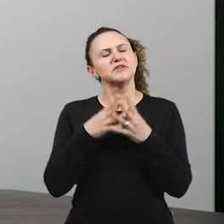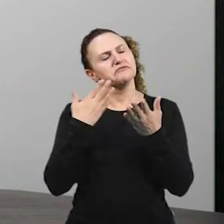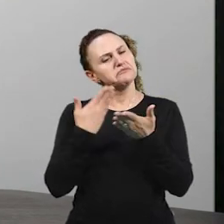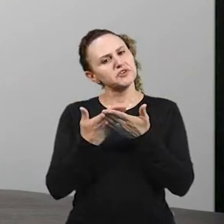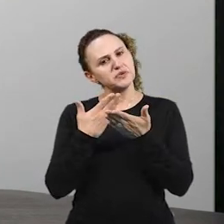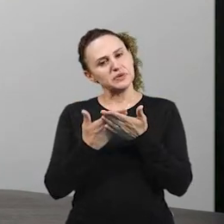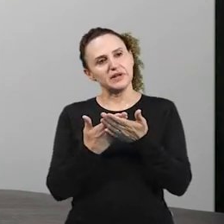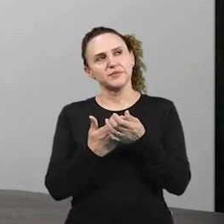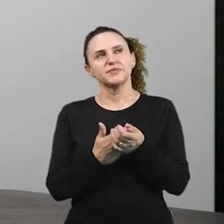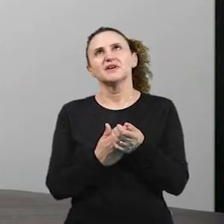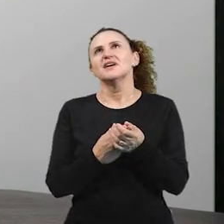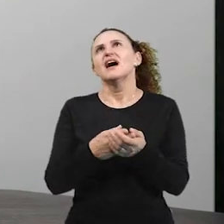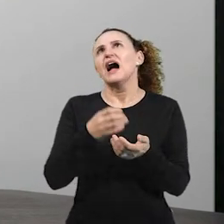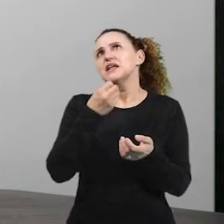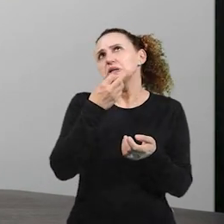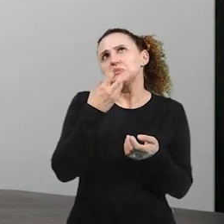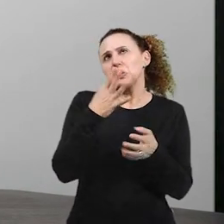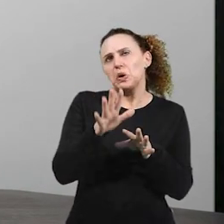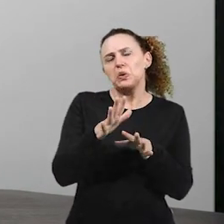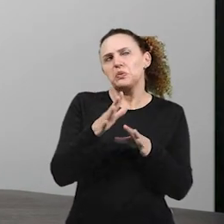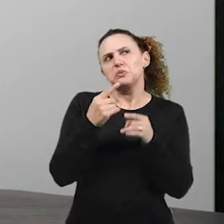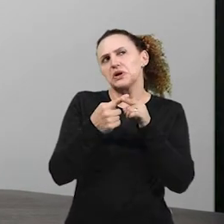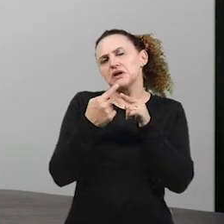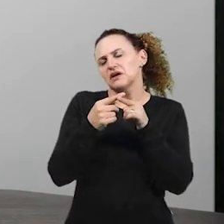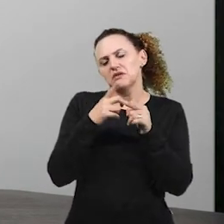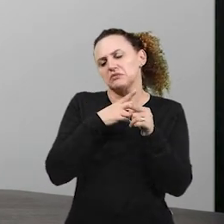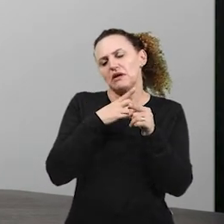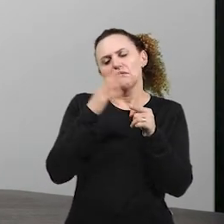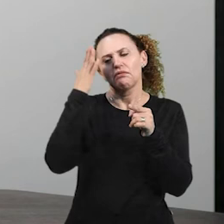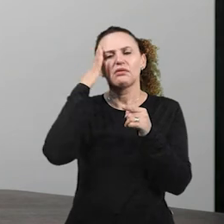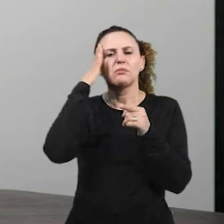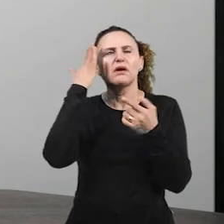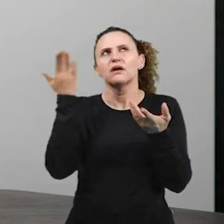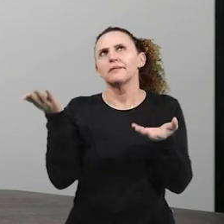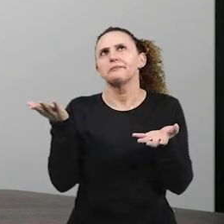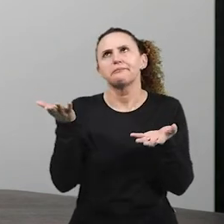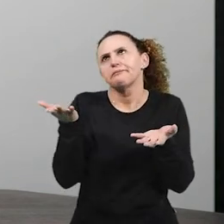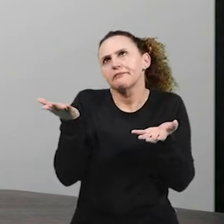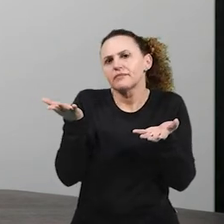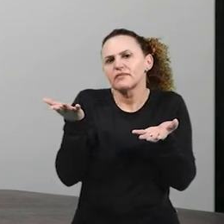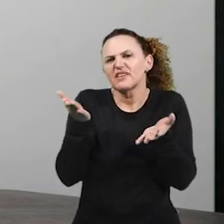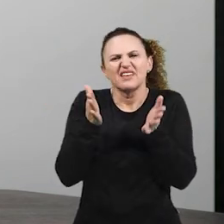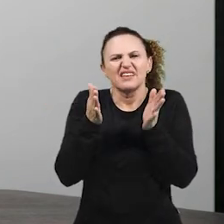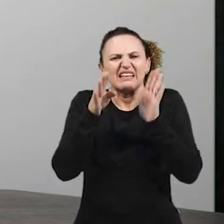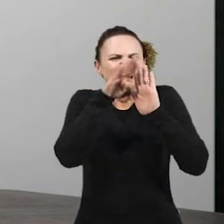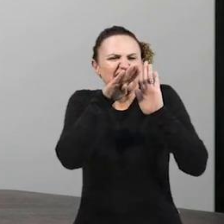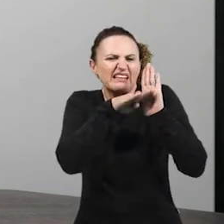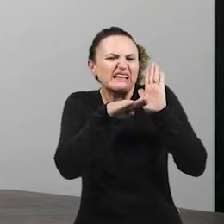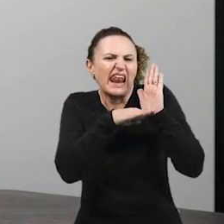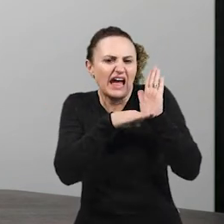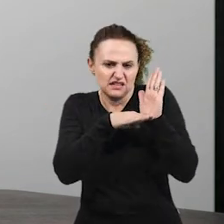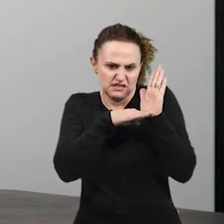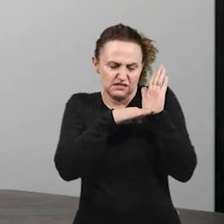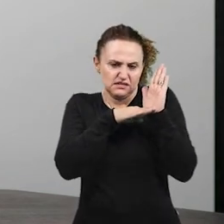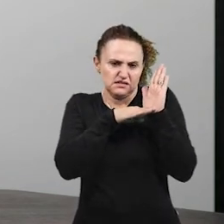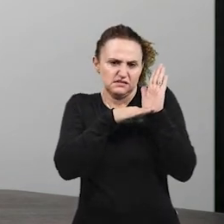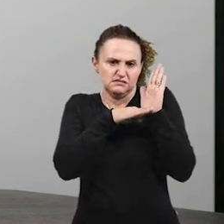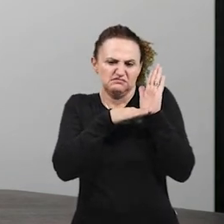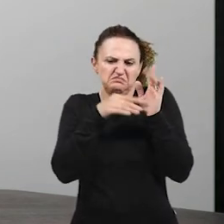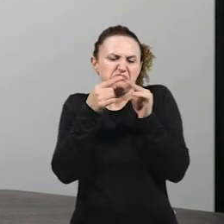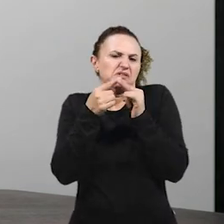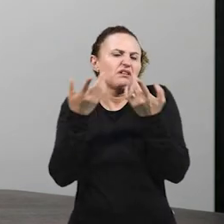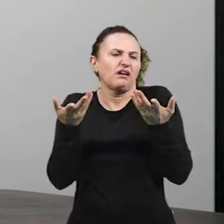isso e aí você falar tá bom porque que eu preciso saber de todas essas classes de palavras